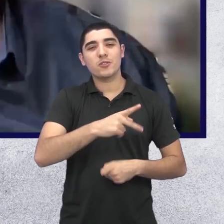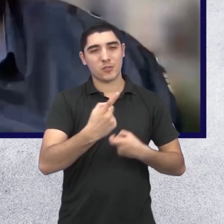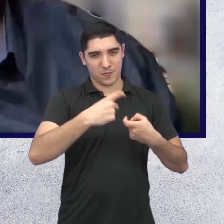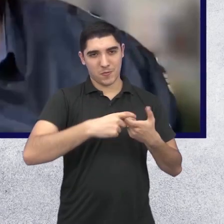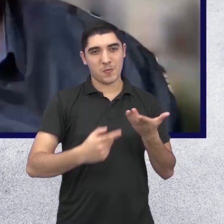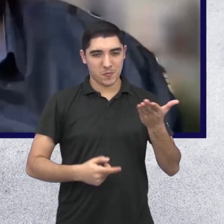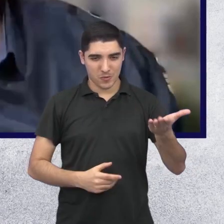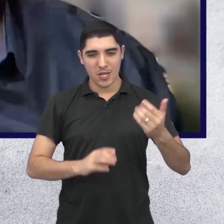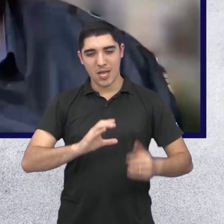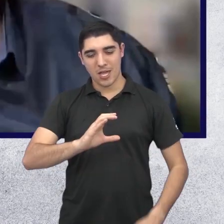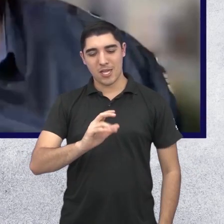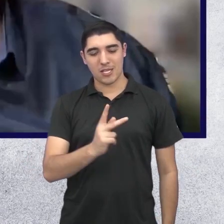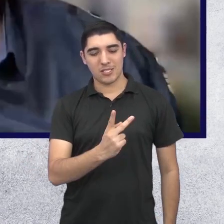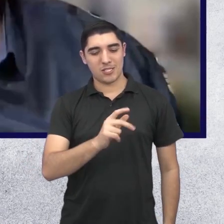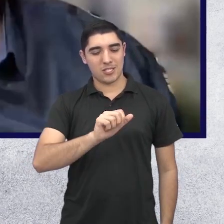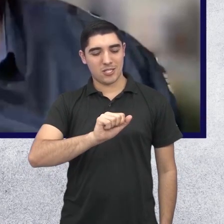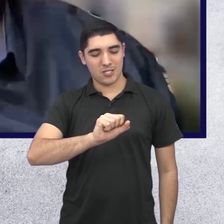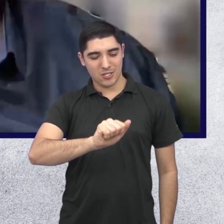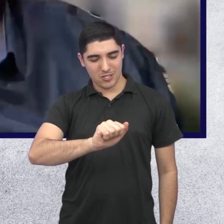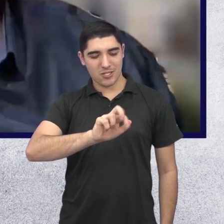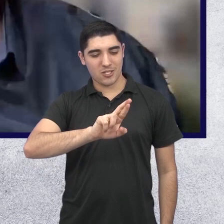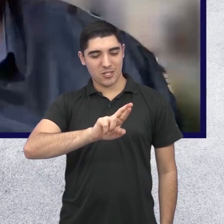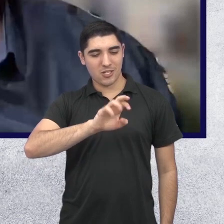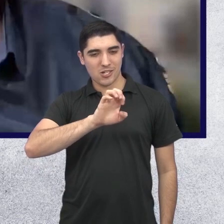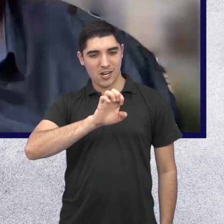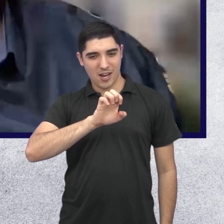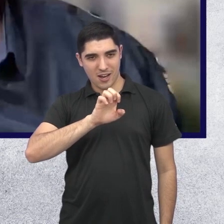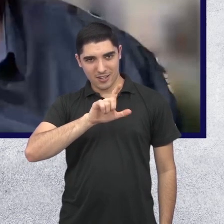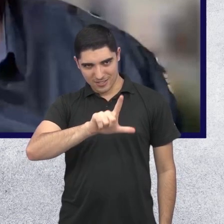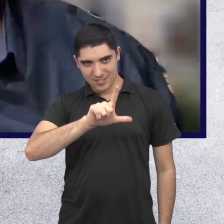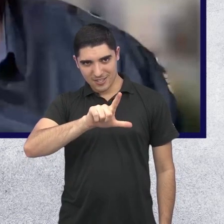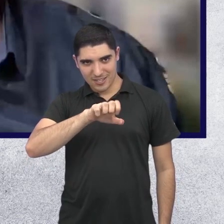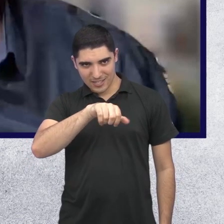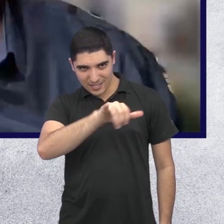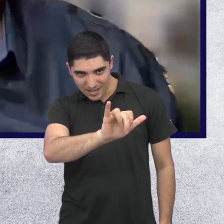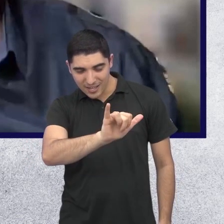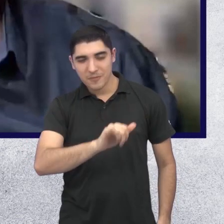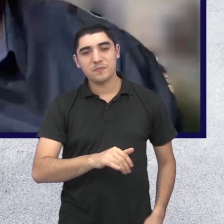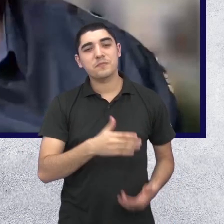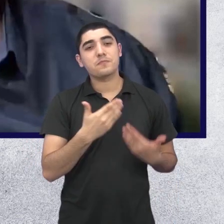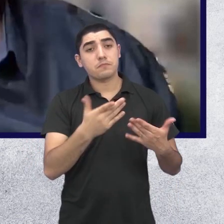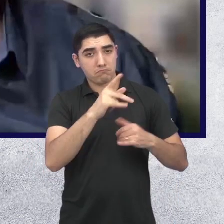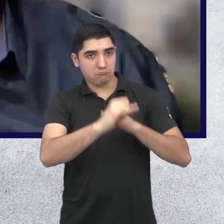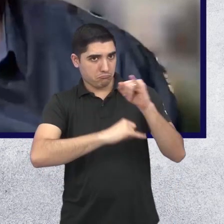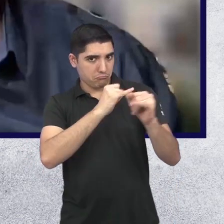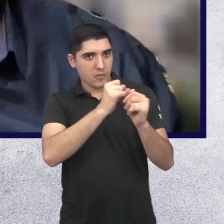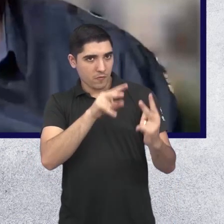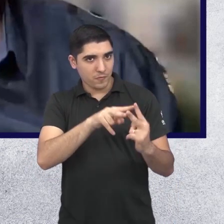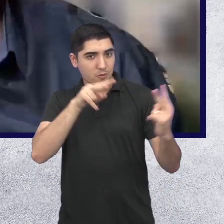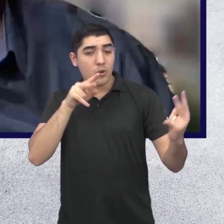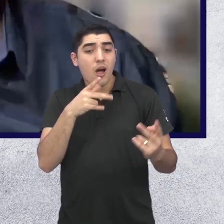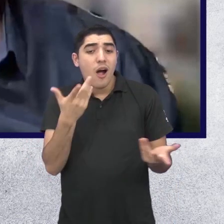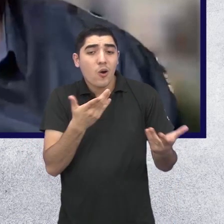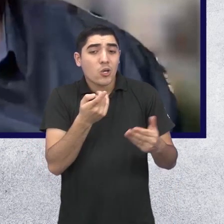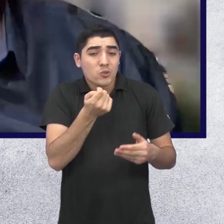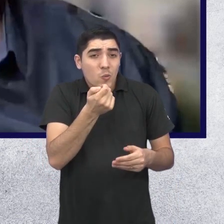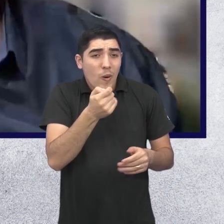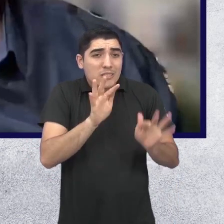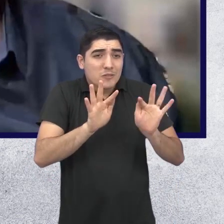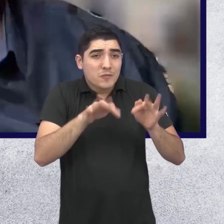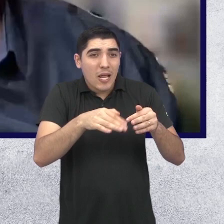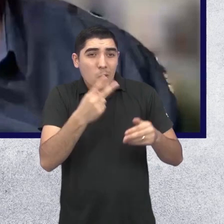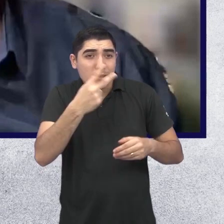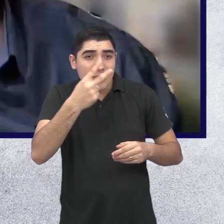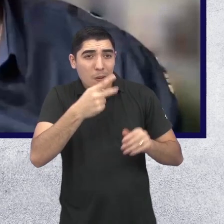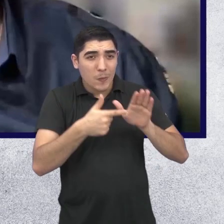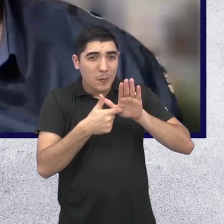que está com a gente, Charlie Luz, conversando pela internet com a gente. Professor, a gente tem só mais um restinho aí para